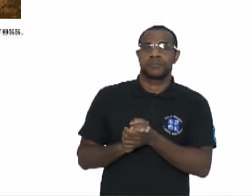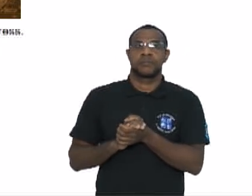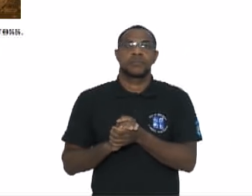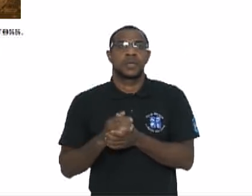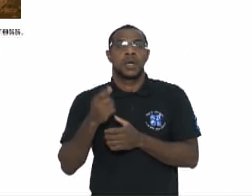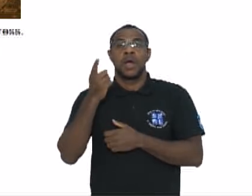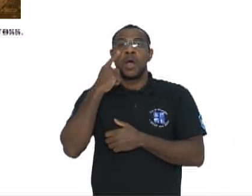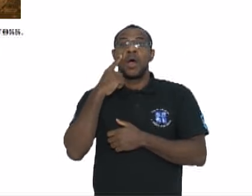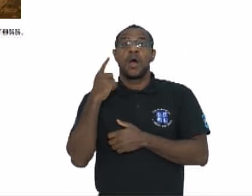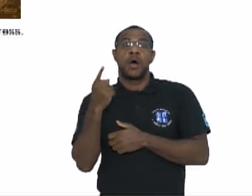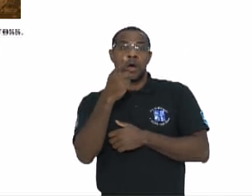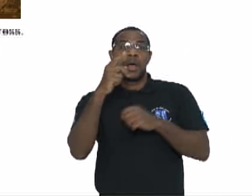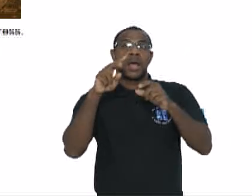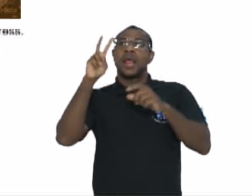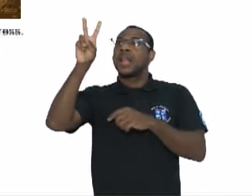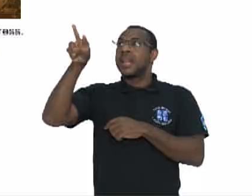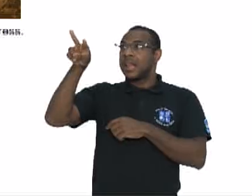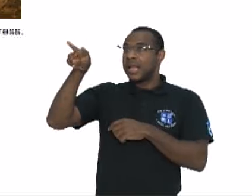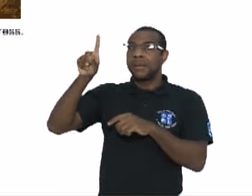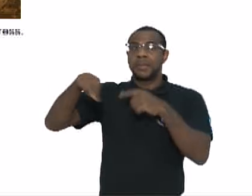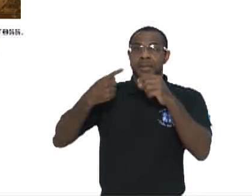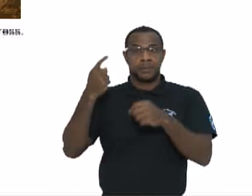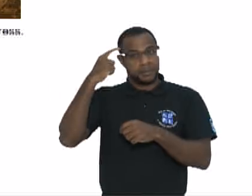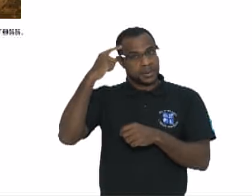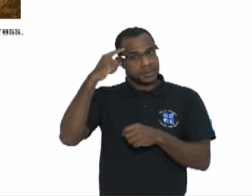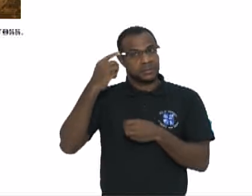Certo? Então, um tempo para vocês pensarem.